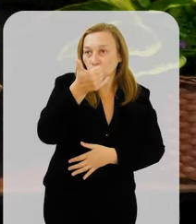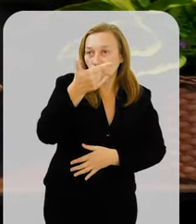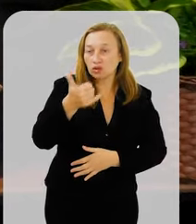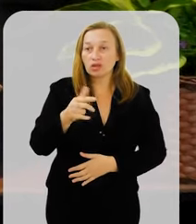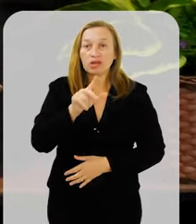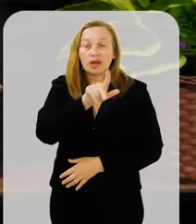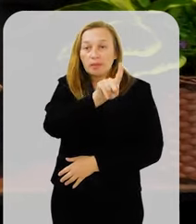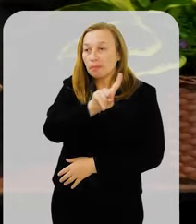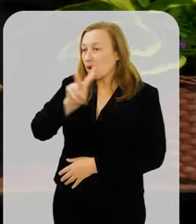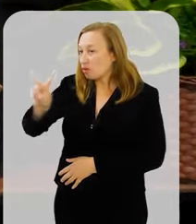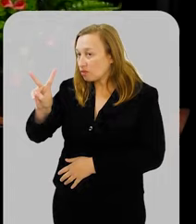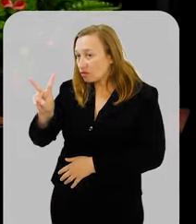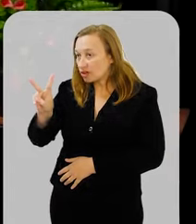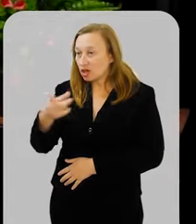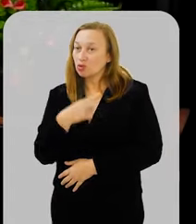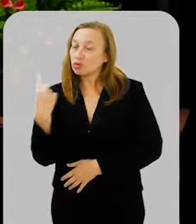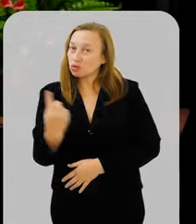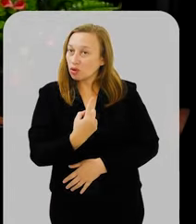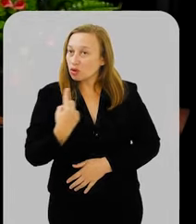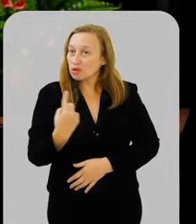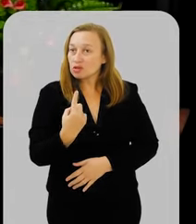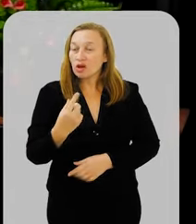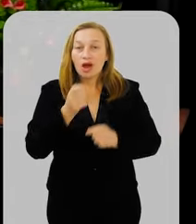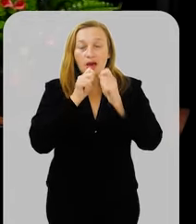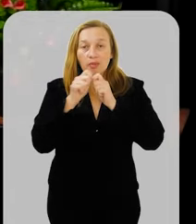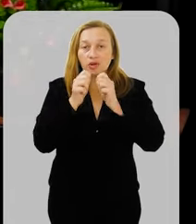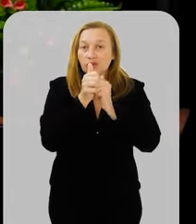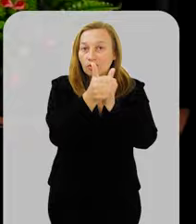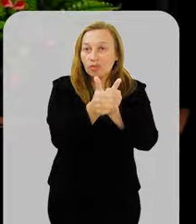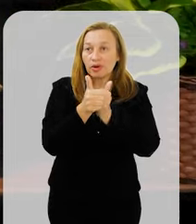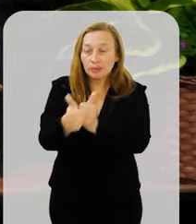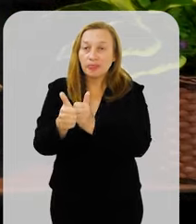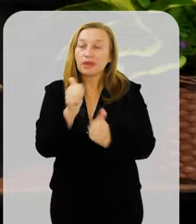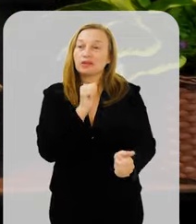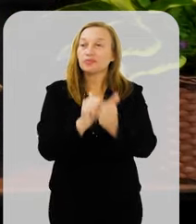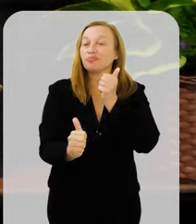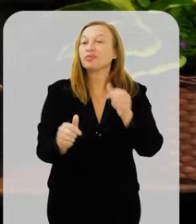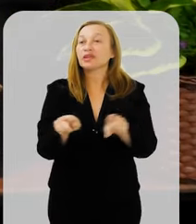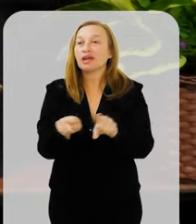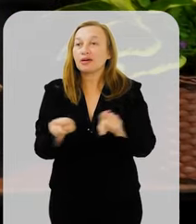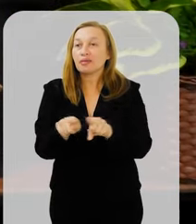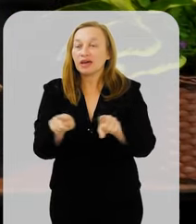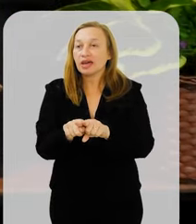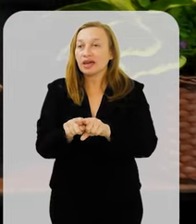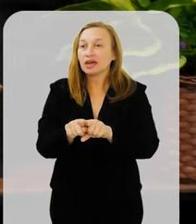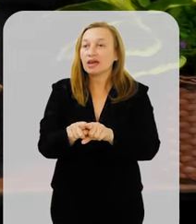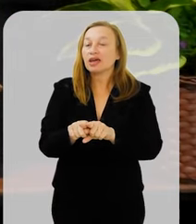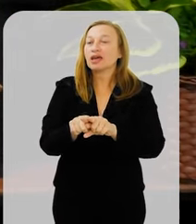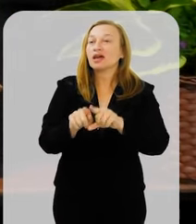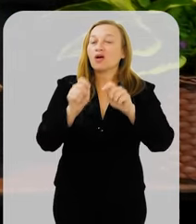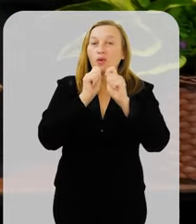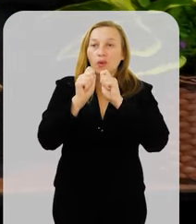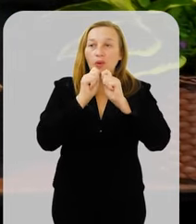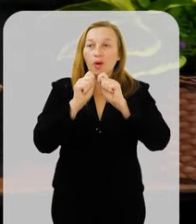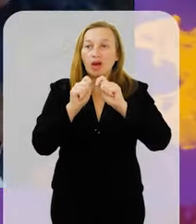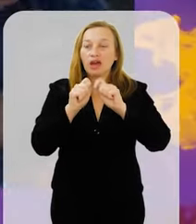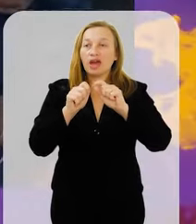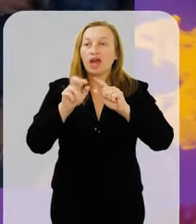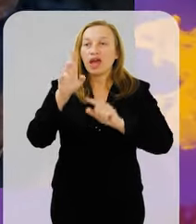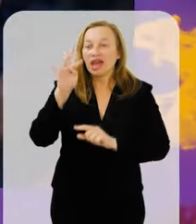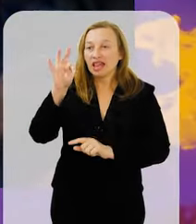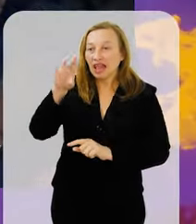o Paulo Vitor Viviani, nosso repórter, que tem acompanhado os jogos, e o comentarista também da TV Alerj,